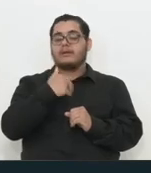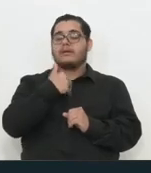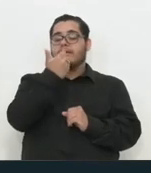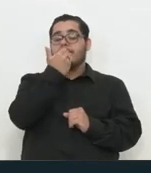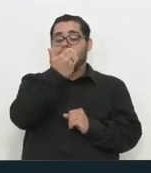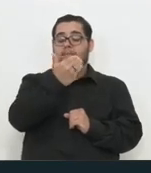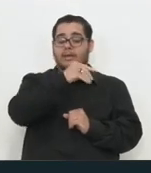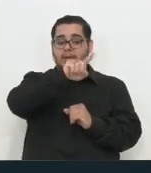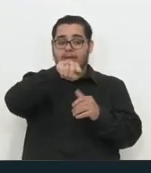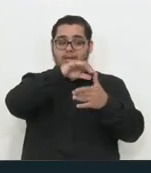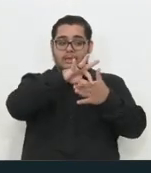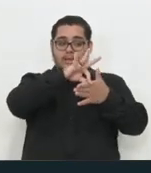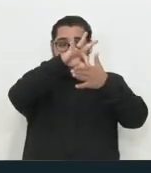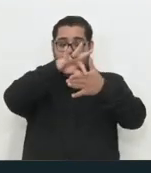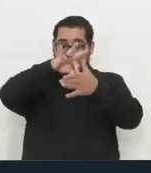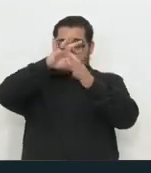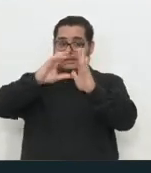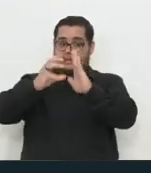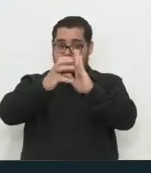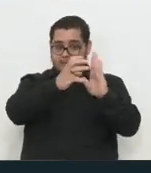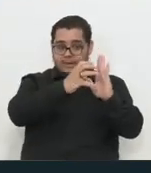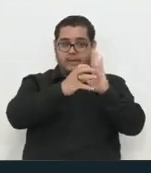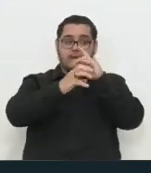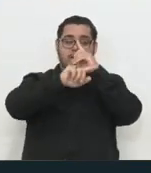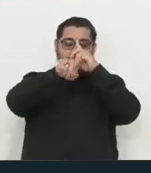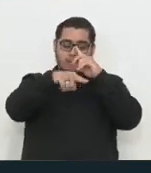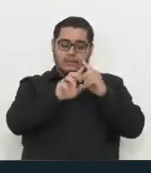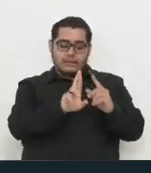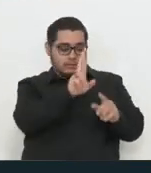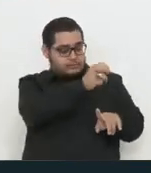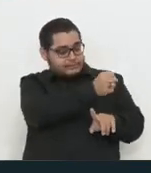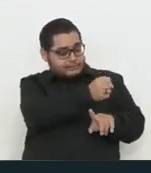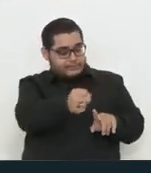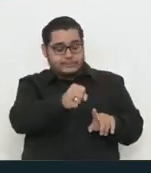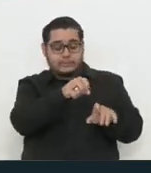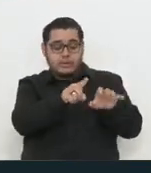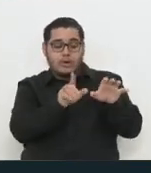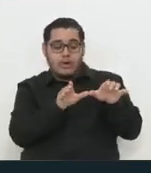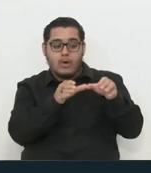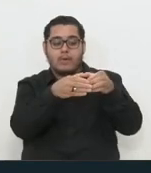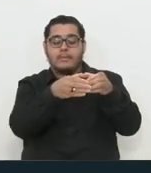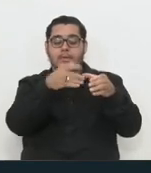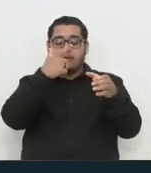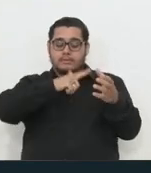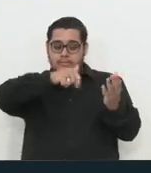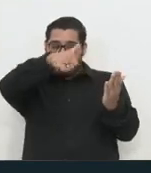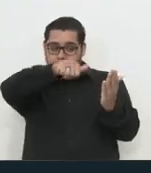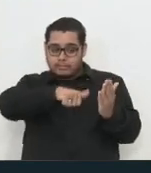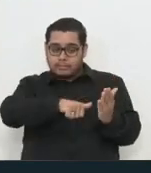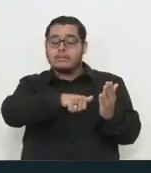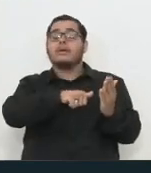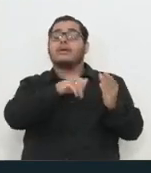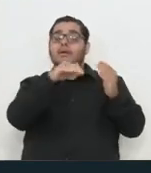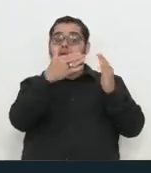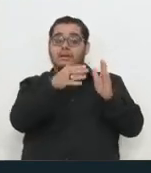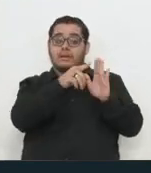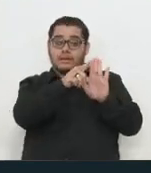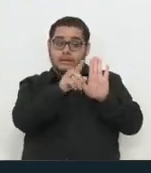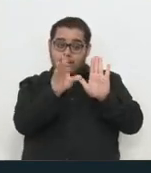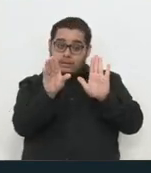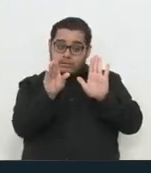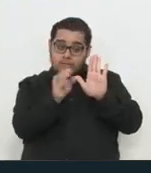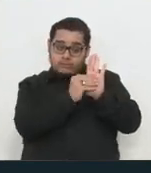indicações para a composição da comissão que deverá analisar o assunto sendo que o prazo para indicações é